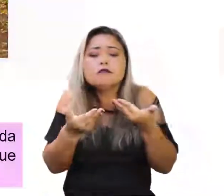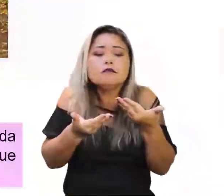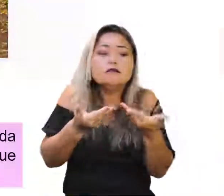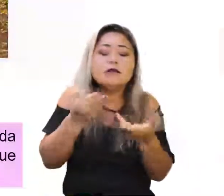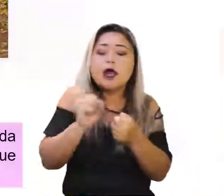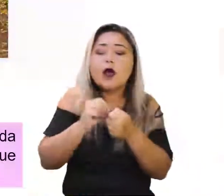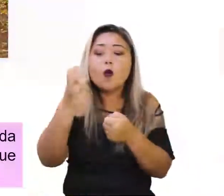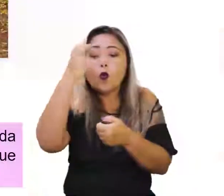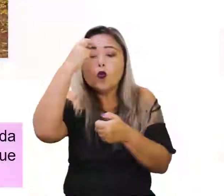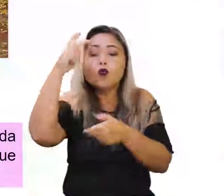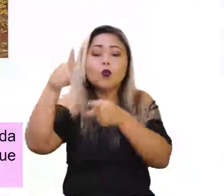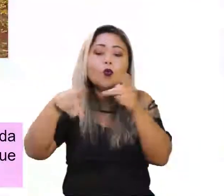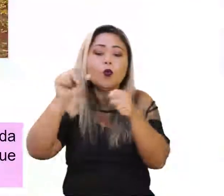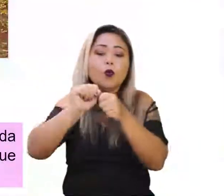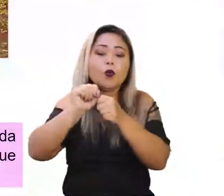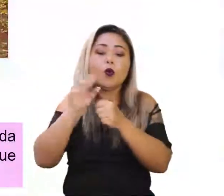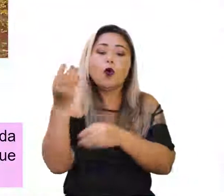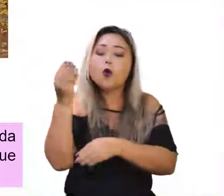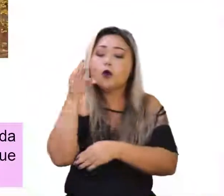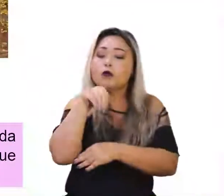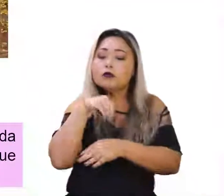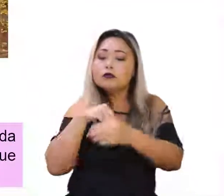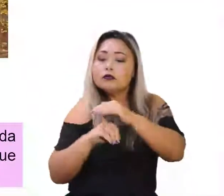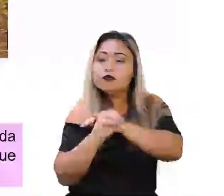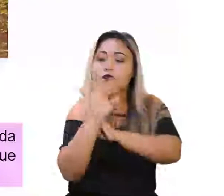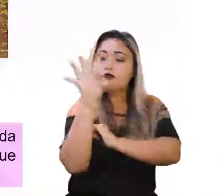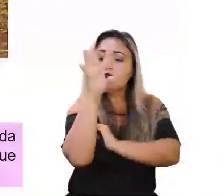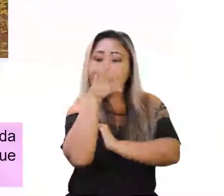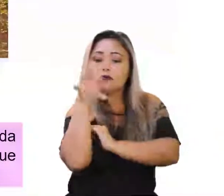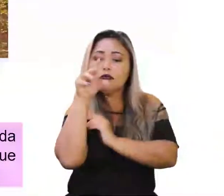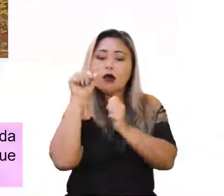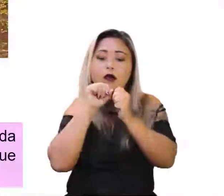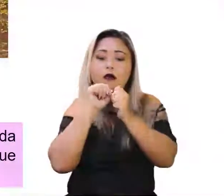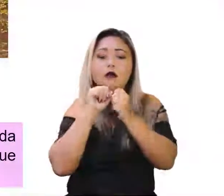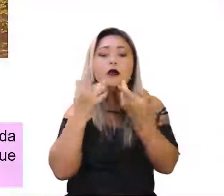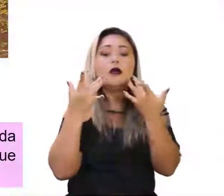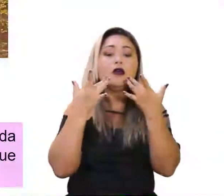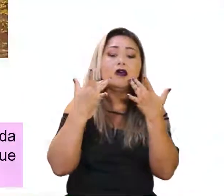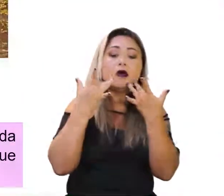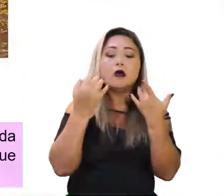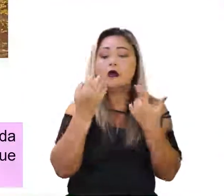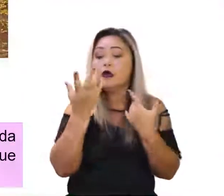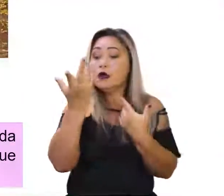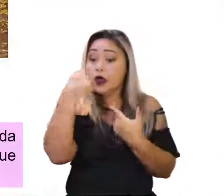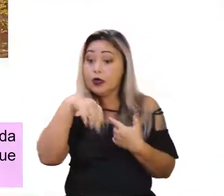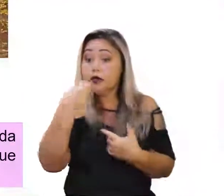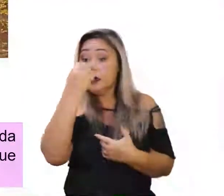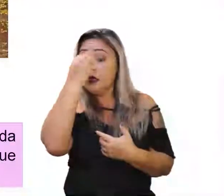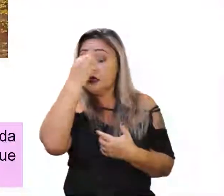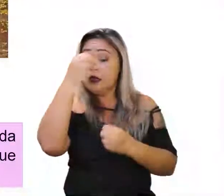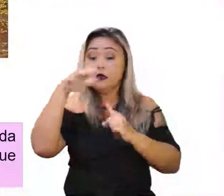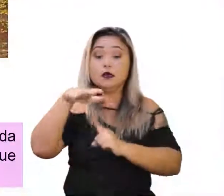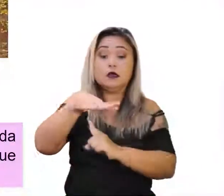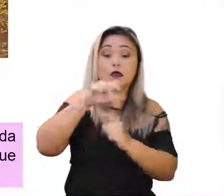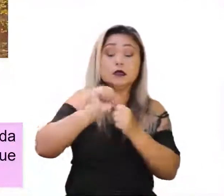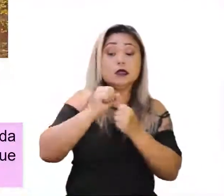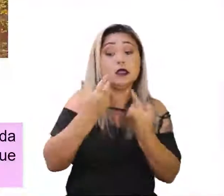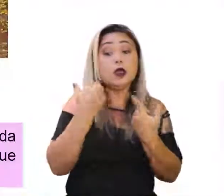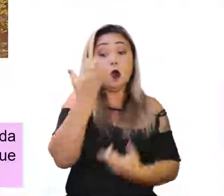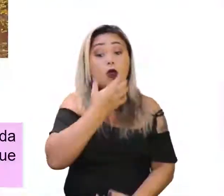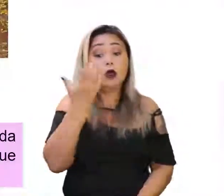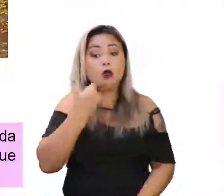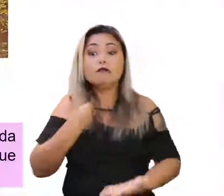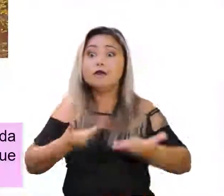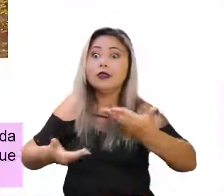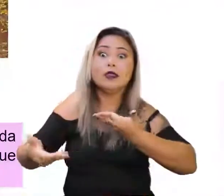cultura popular, com bonecos, teatro, circo e músicas, que possibilitam a interação com